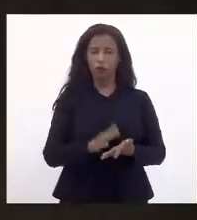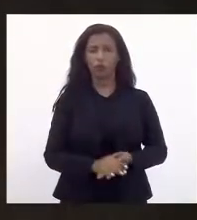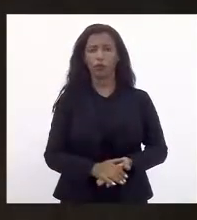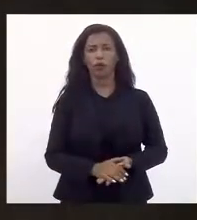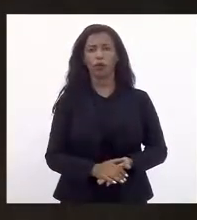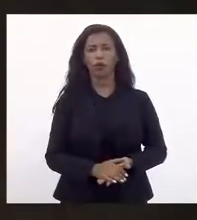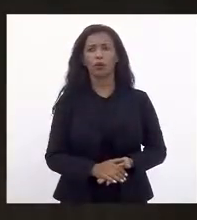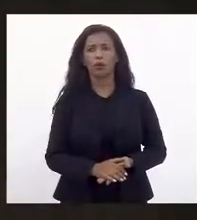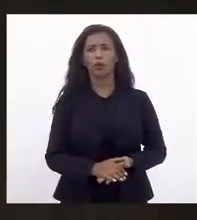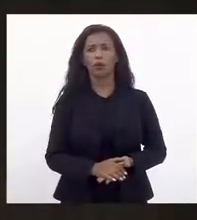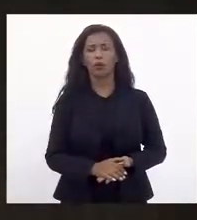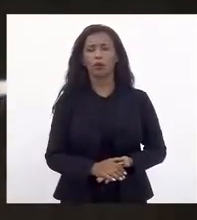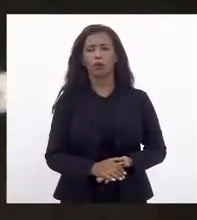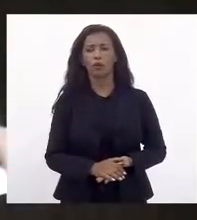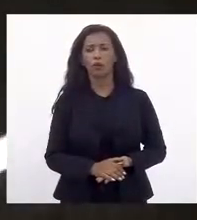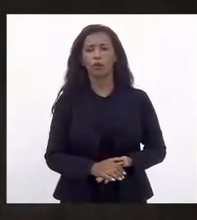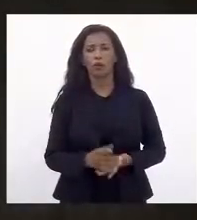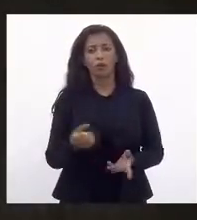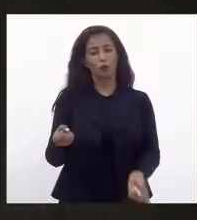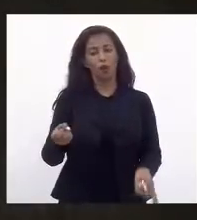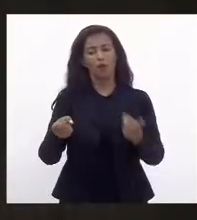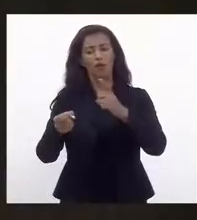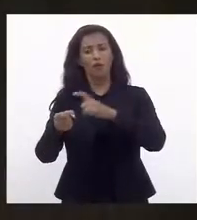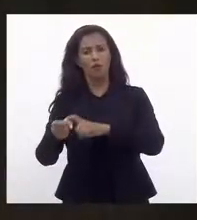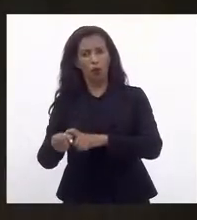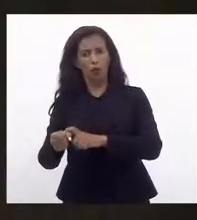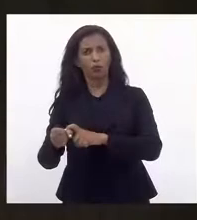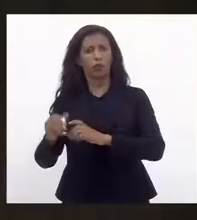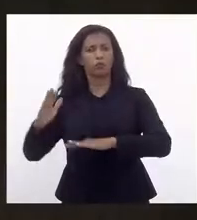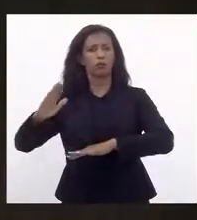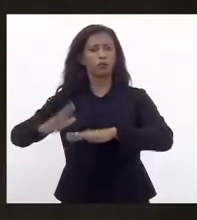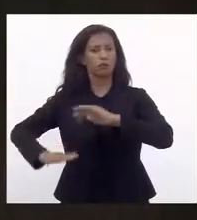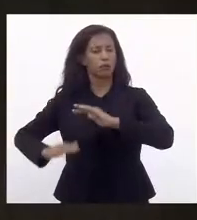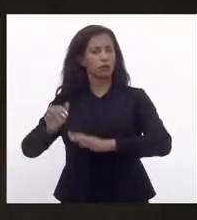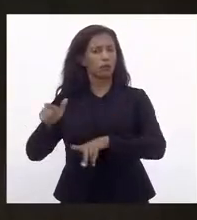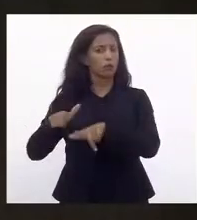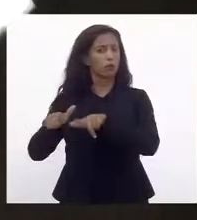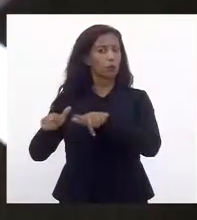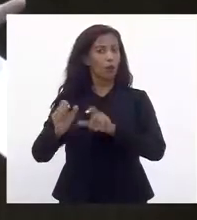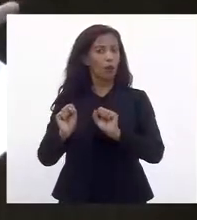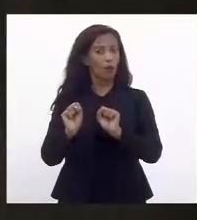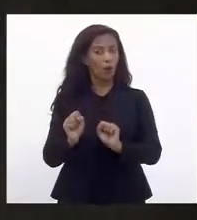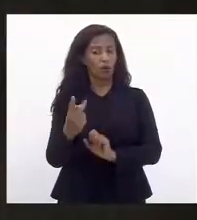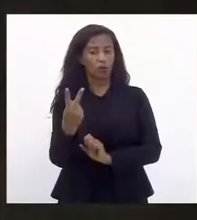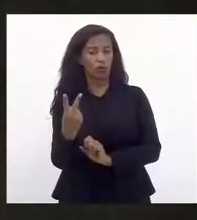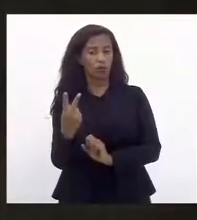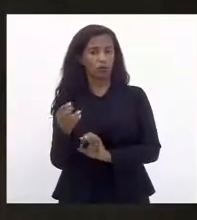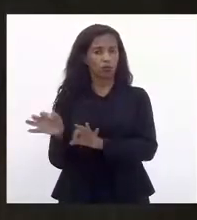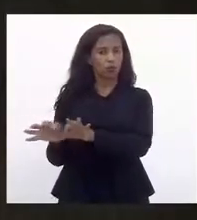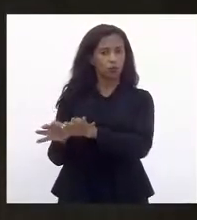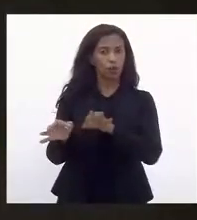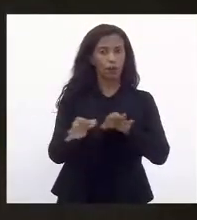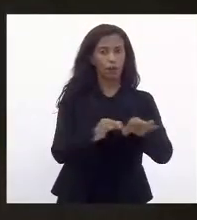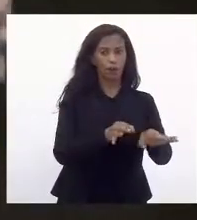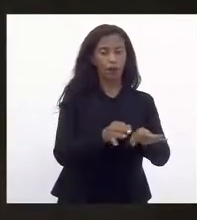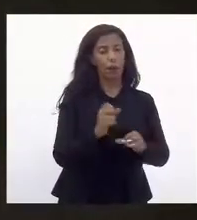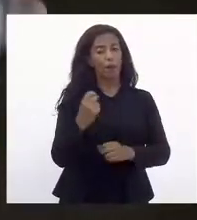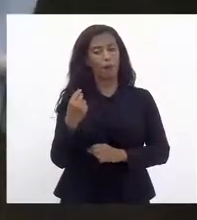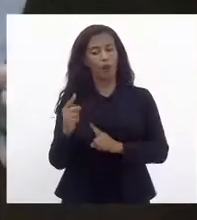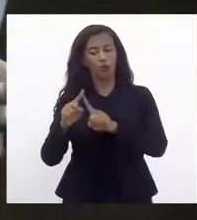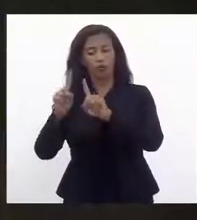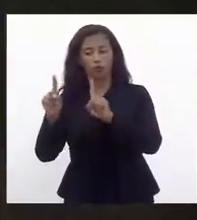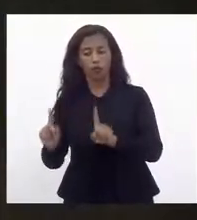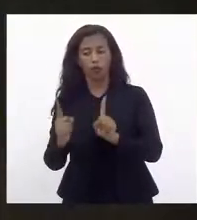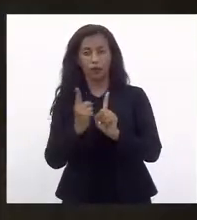extinguir o seu retorno. Lembrando, podem ser de duas medidas. Pode, por exemplo, um servidor